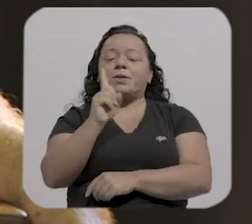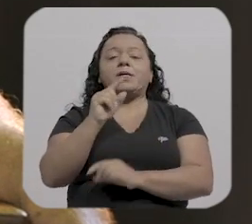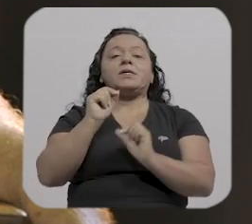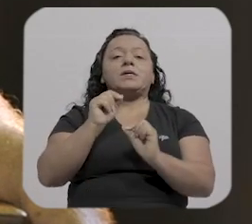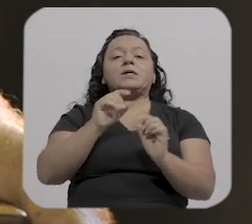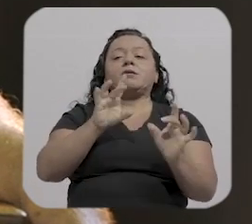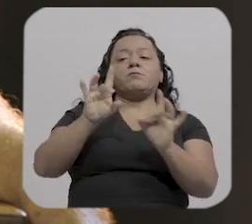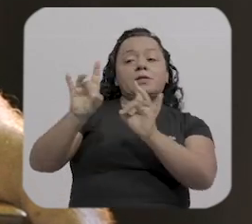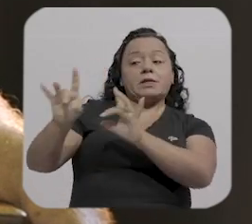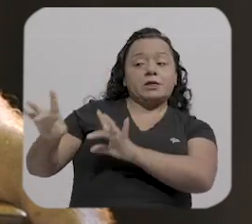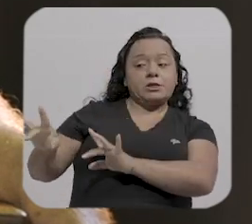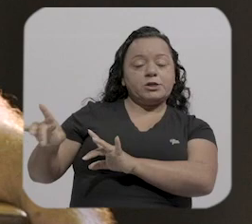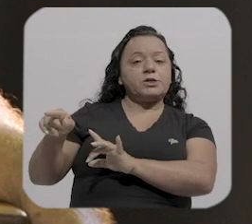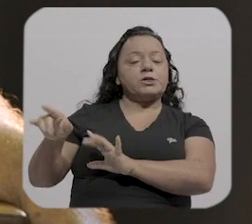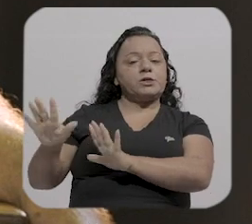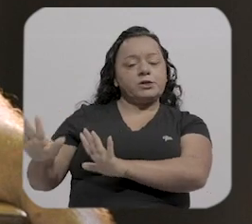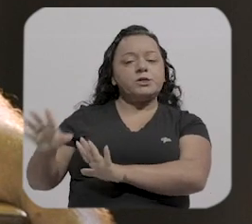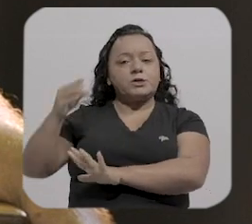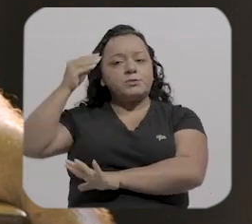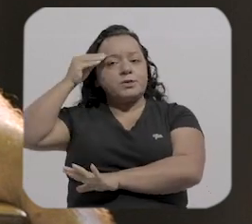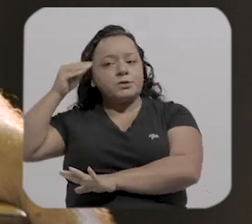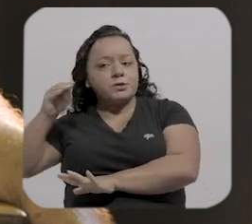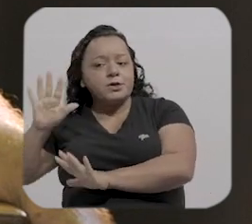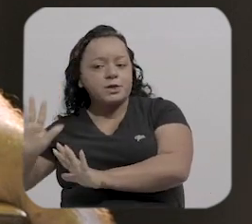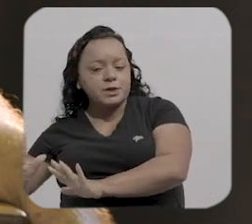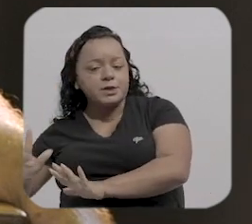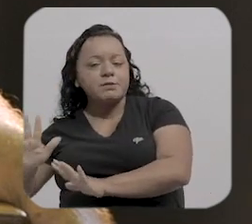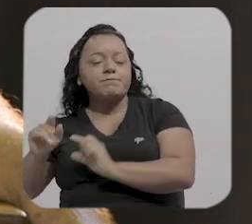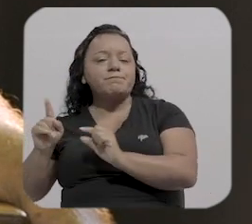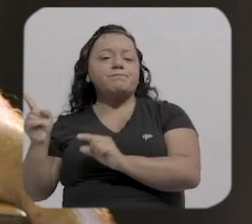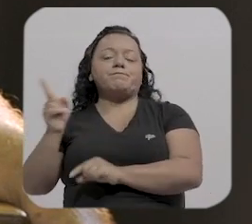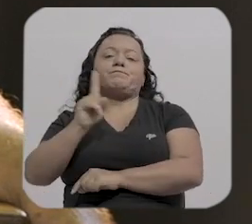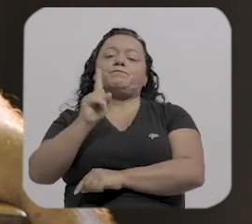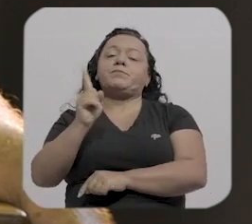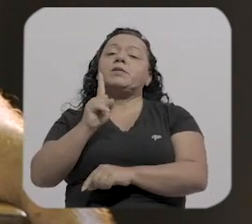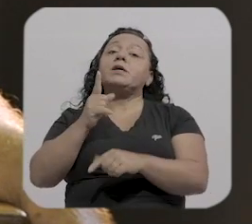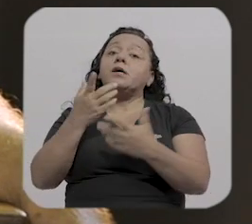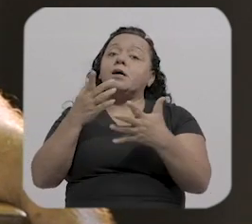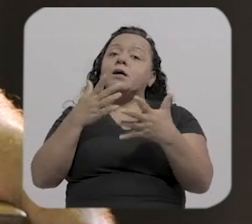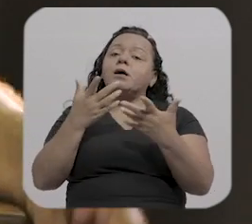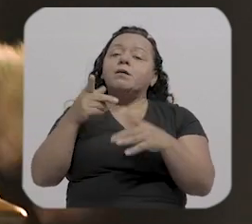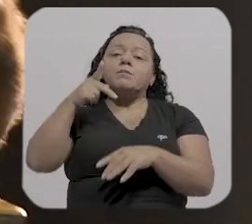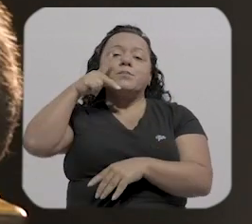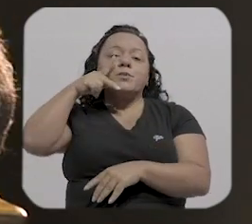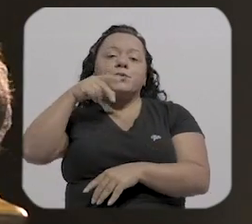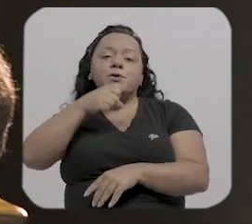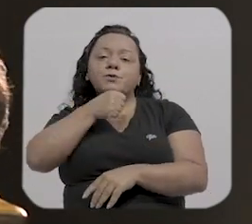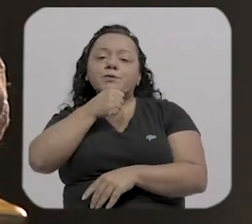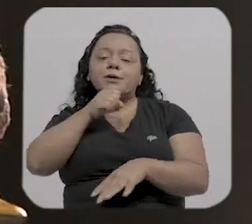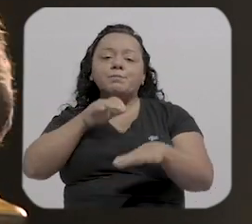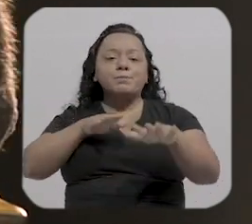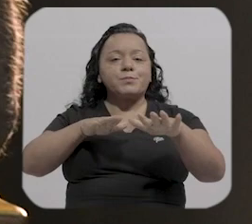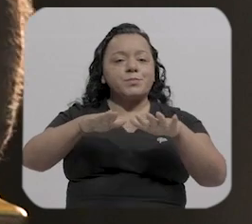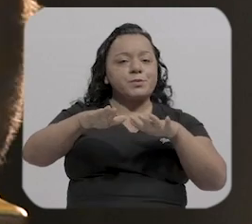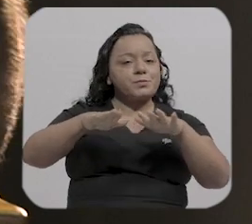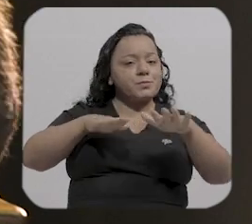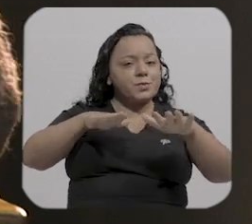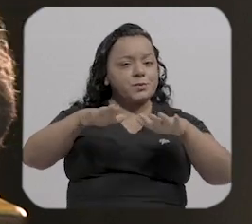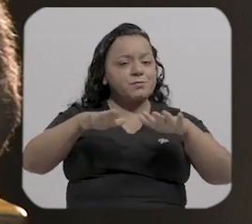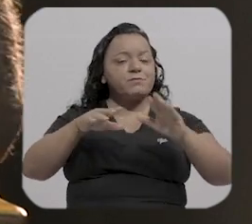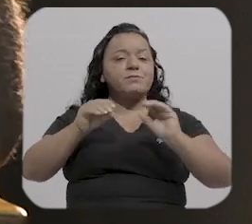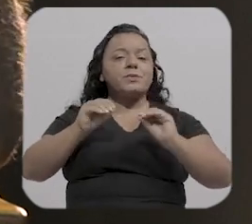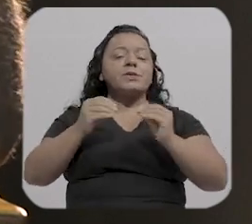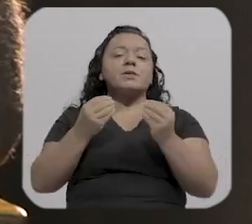não foi mais aquela que eu deixei, né? Encontro uma Porto Velho assim, sempre em movimento, sempre